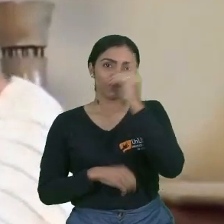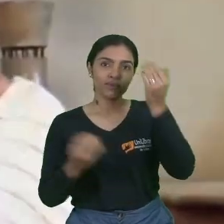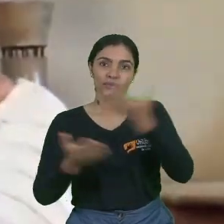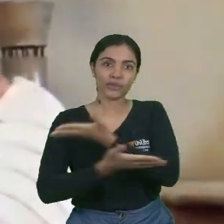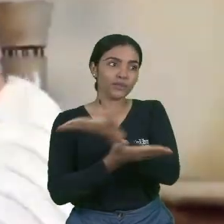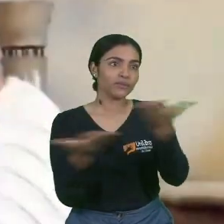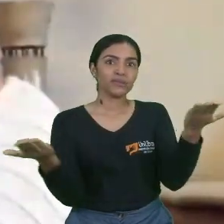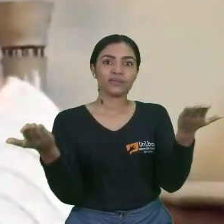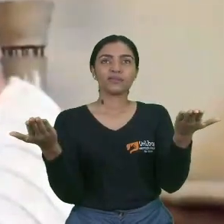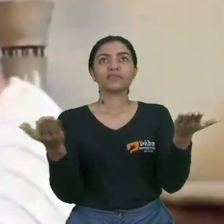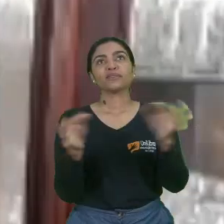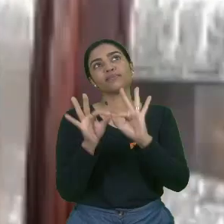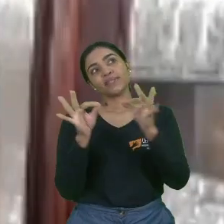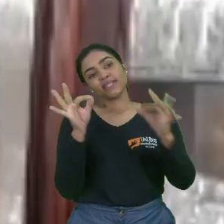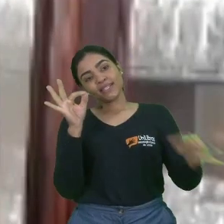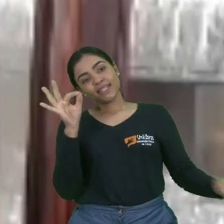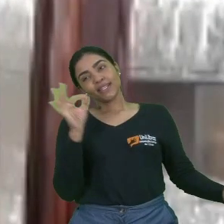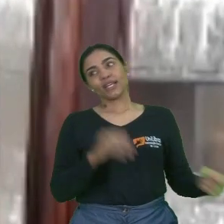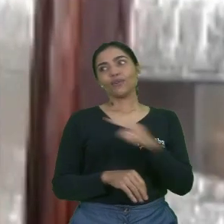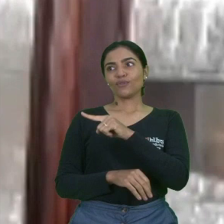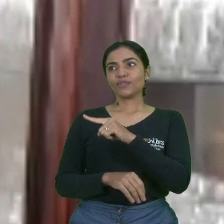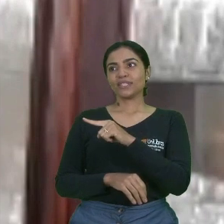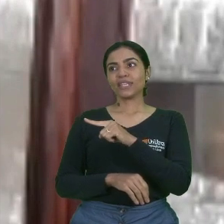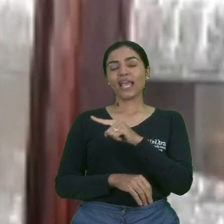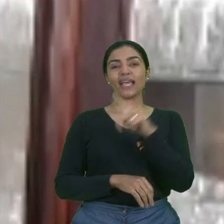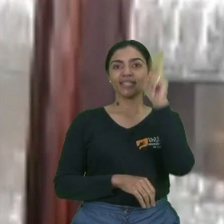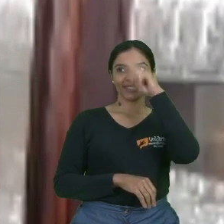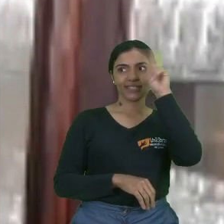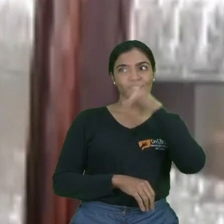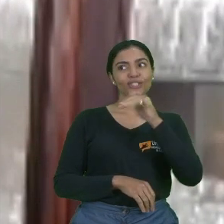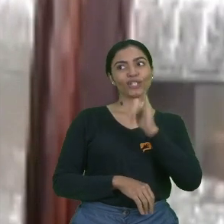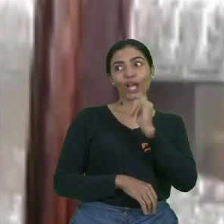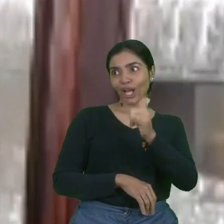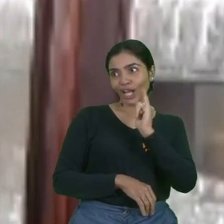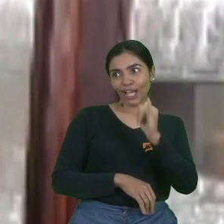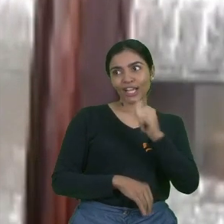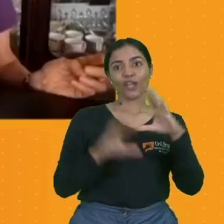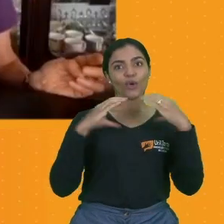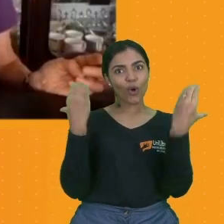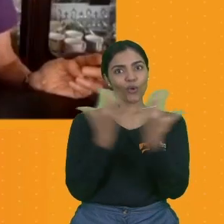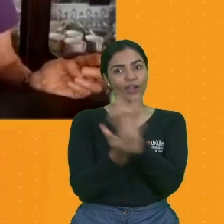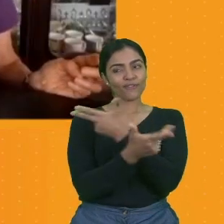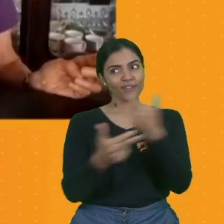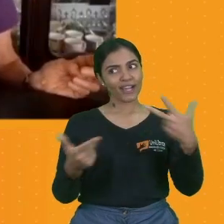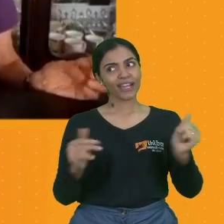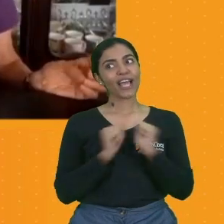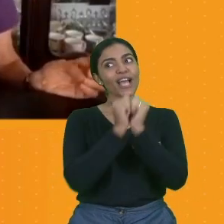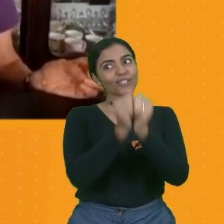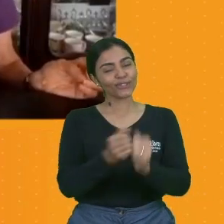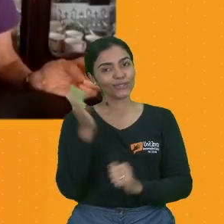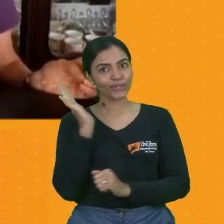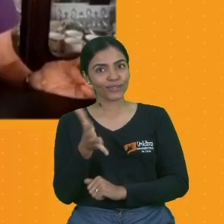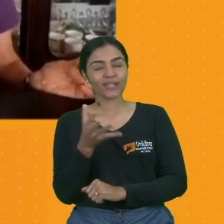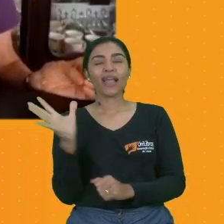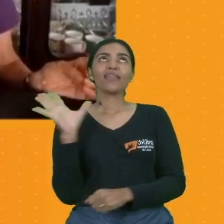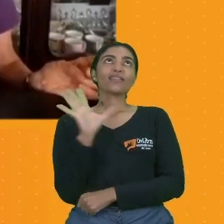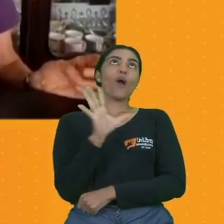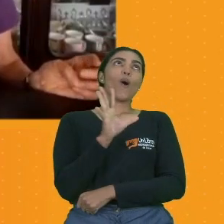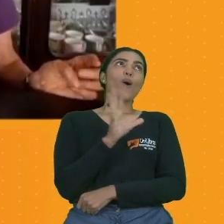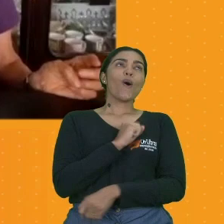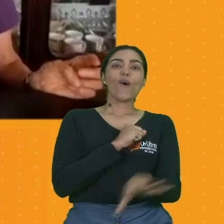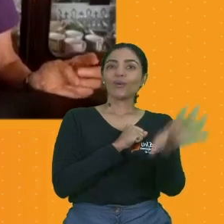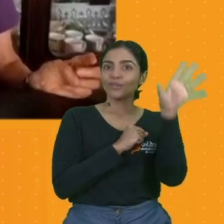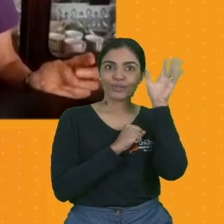eu vou ter uma contadora de histórias Eu já fui a vários congressos com você eu adoro vi as suas